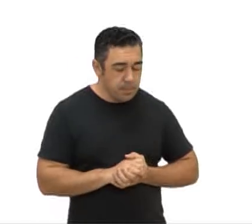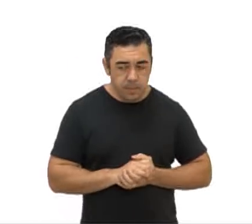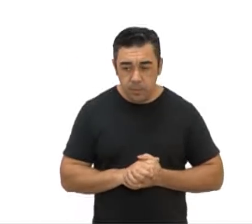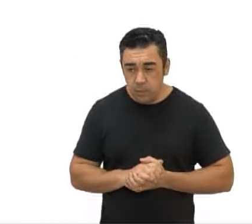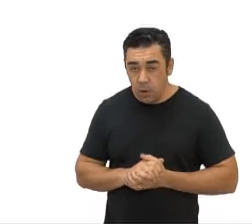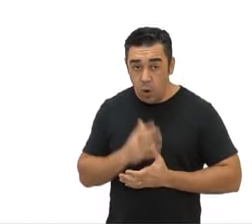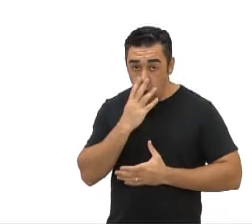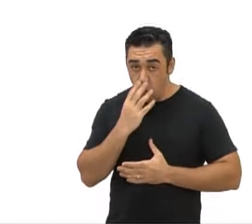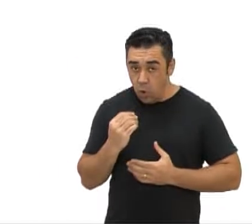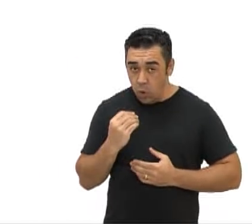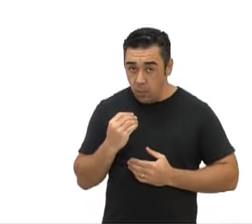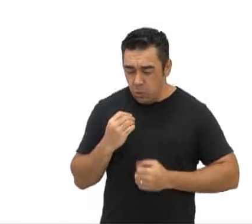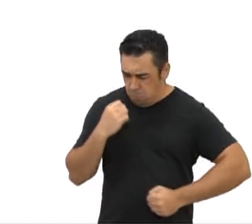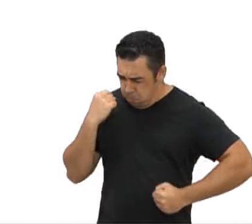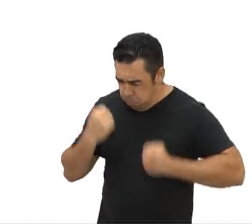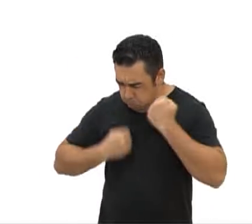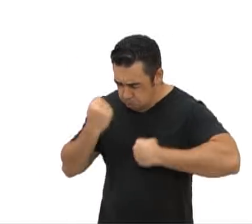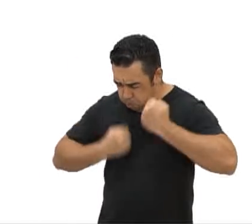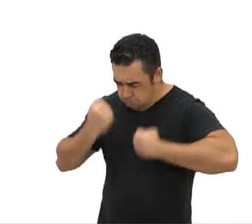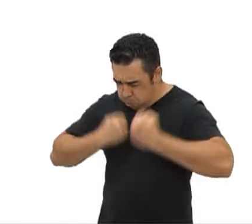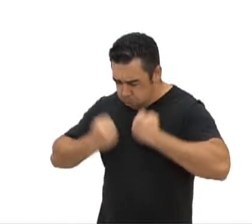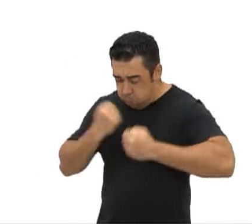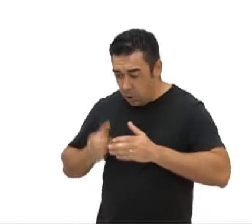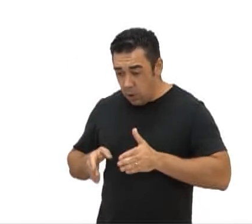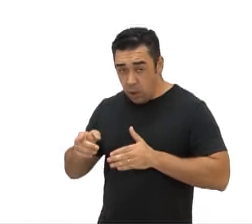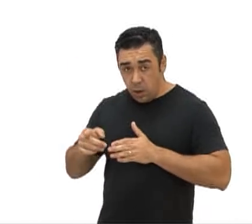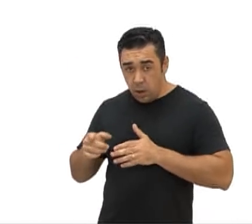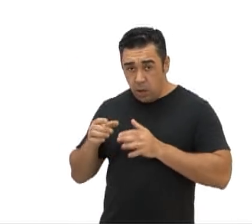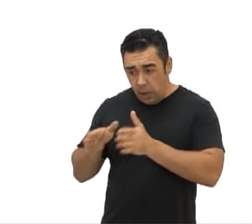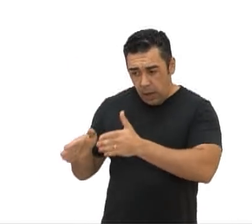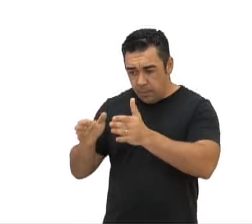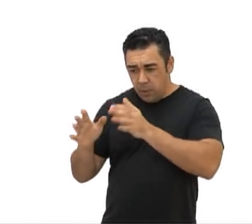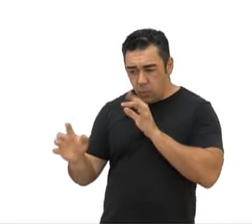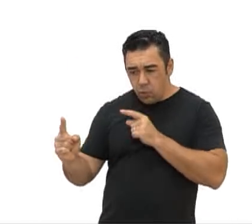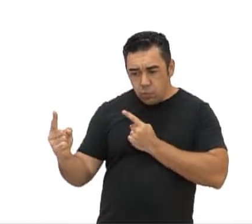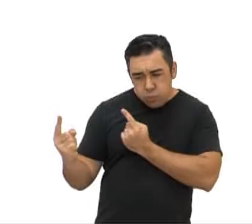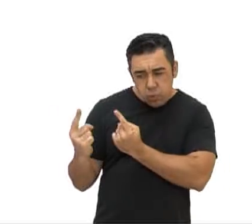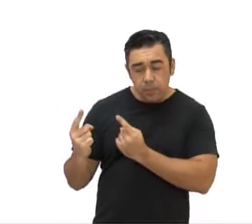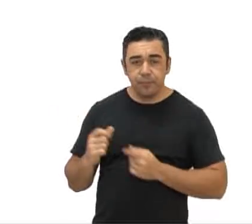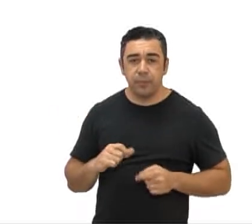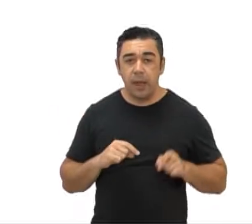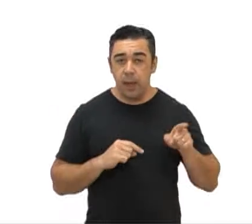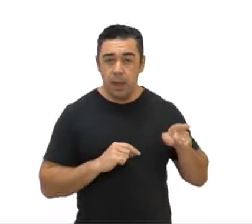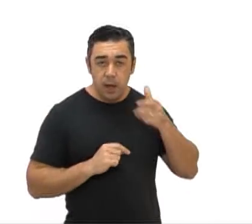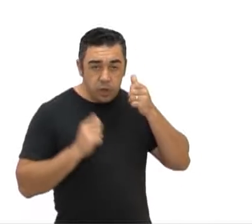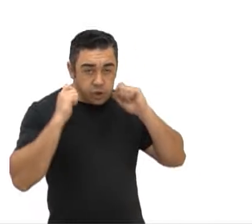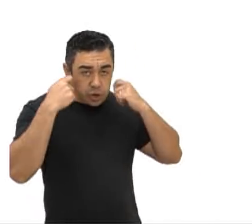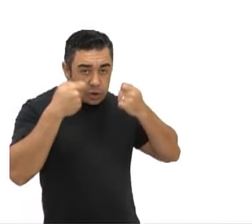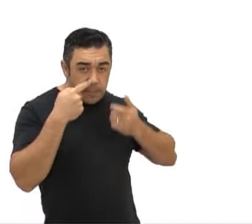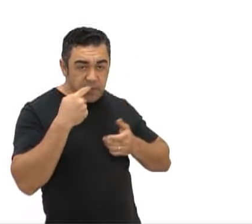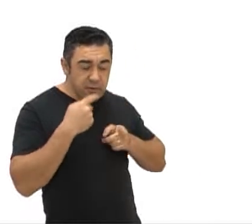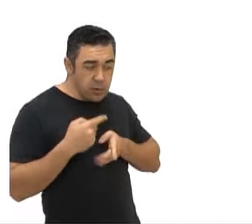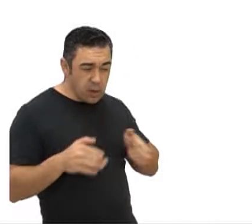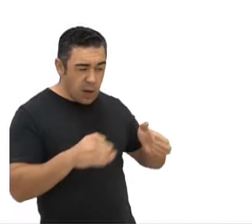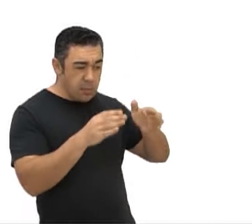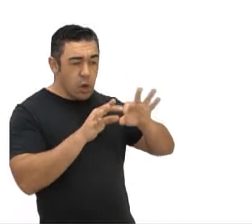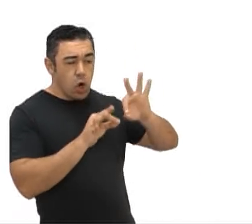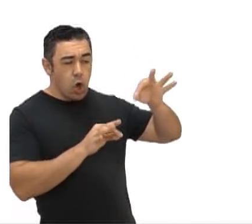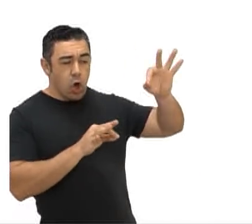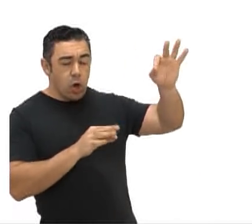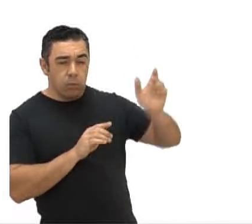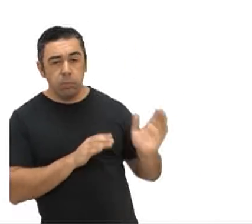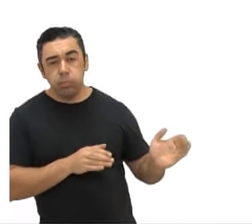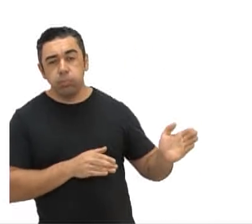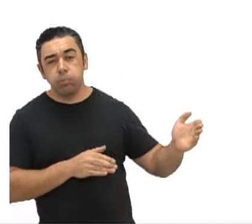a correr com toda a força pelo caminho mais curto e a jovem foi pelo caminho mais longo, entretendo-se a